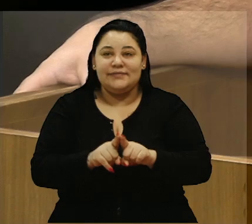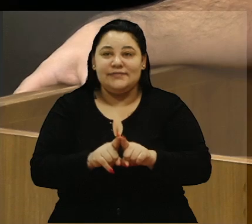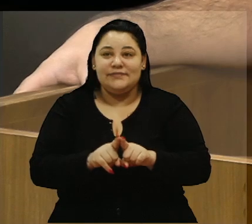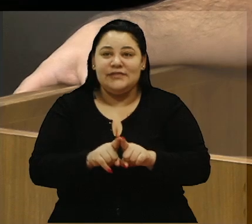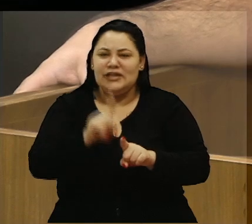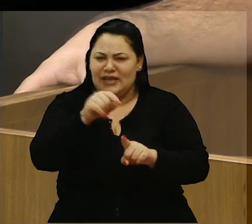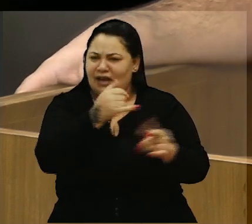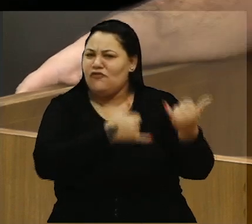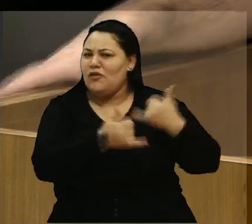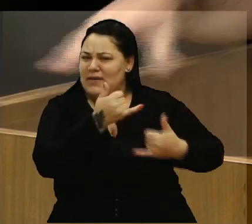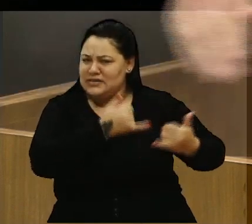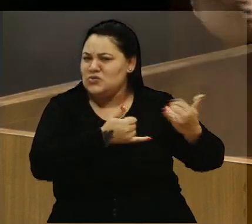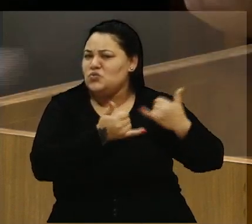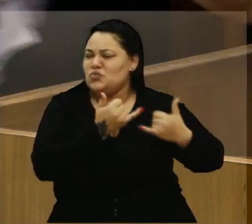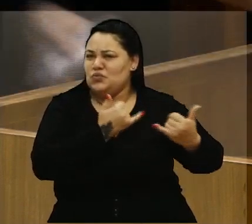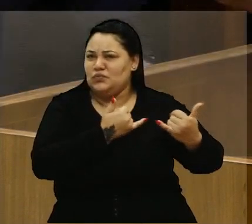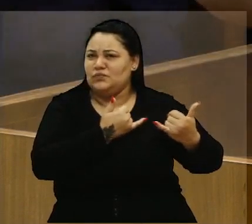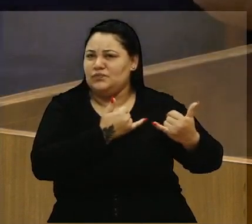dados que